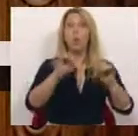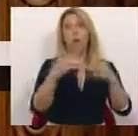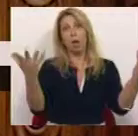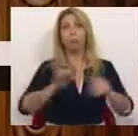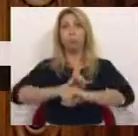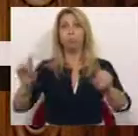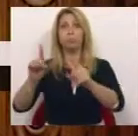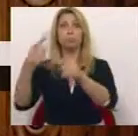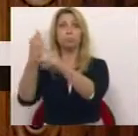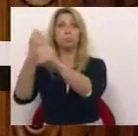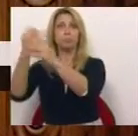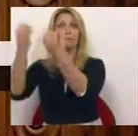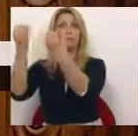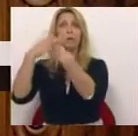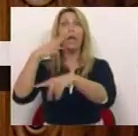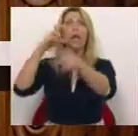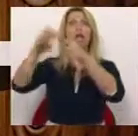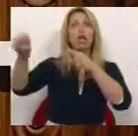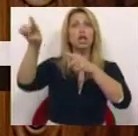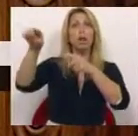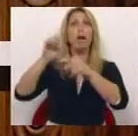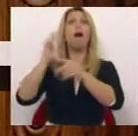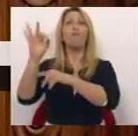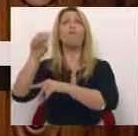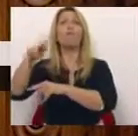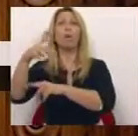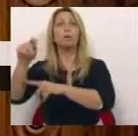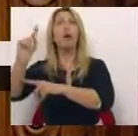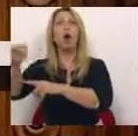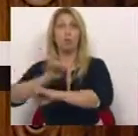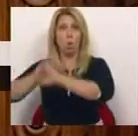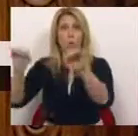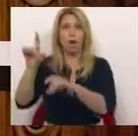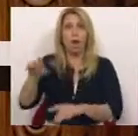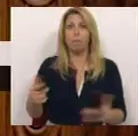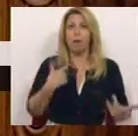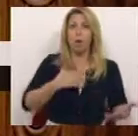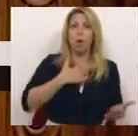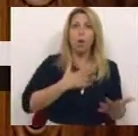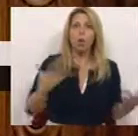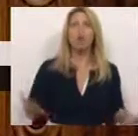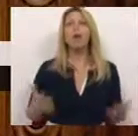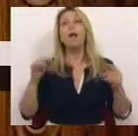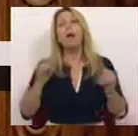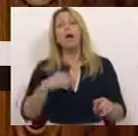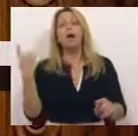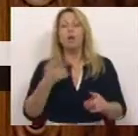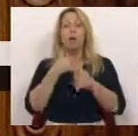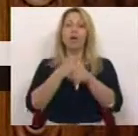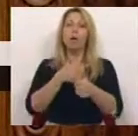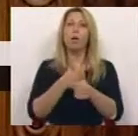à fonte nuclear. Senhor Deputado Pedro Soares, de facto, também nós acompanhamos as suas observações, nós já